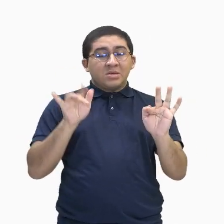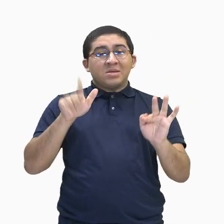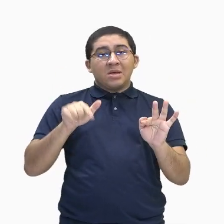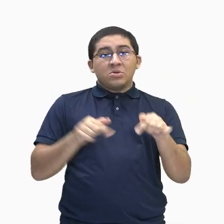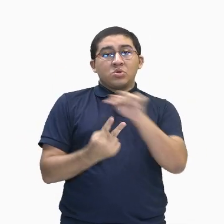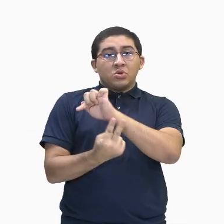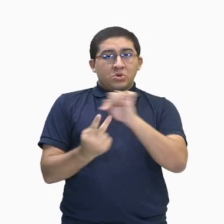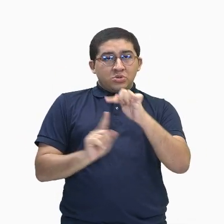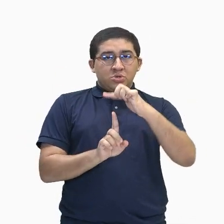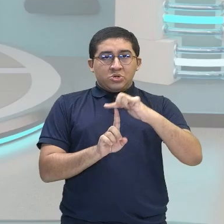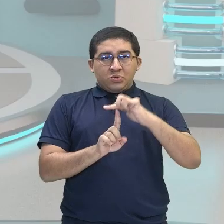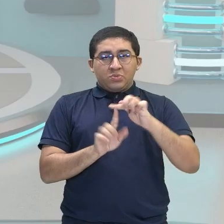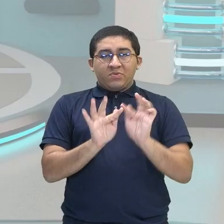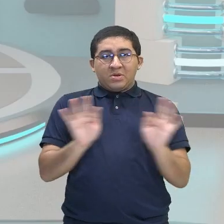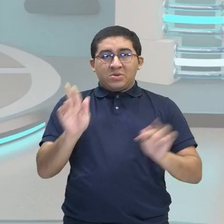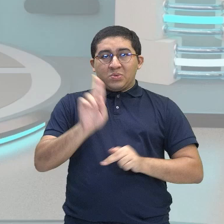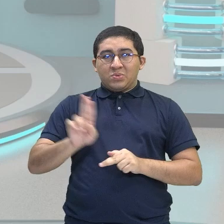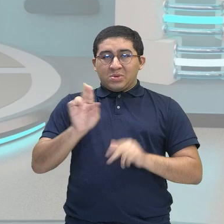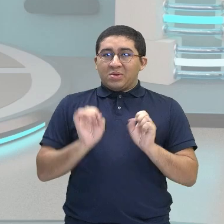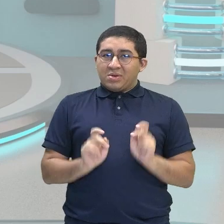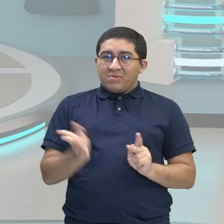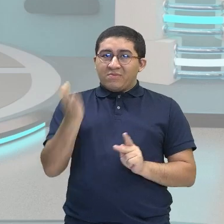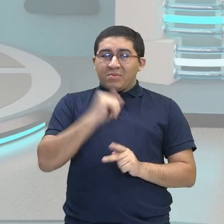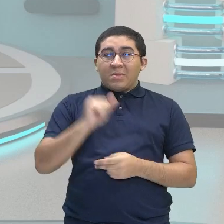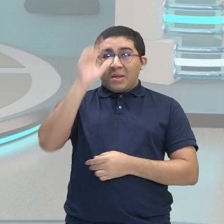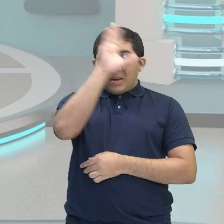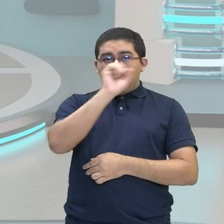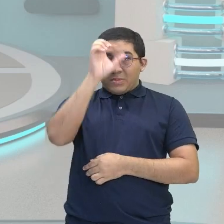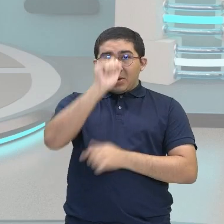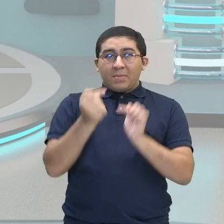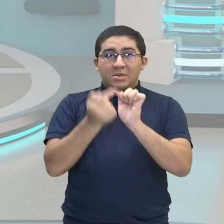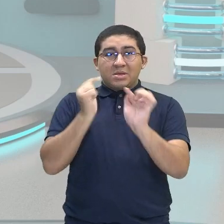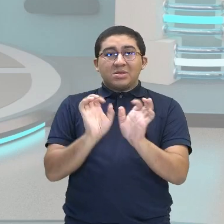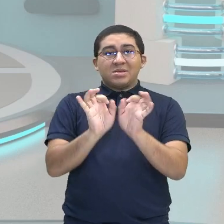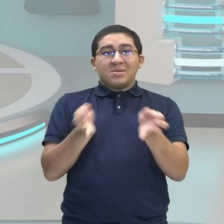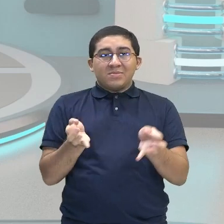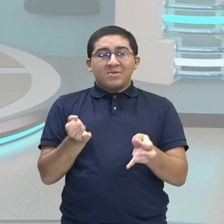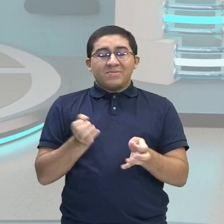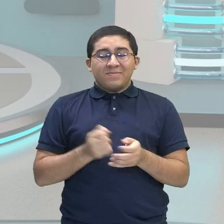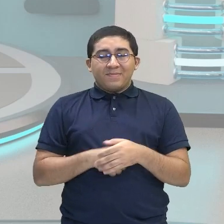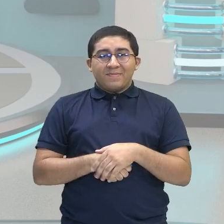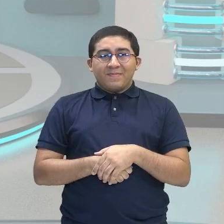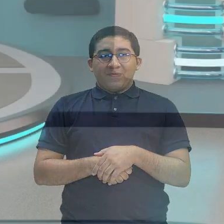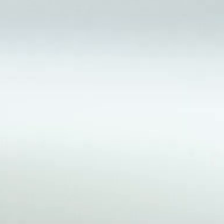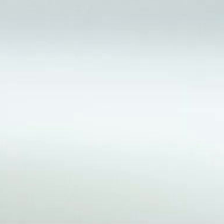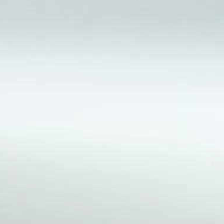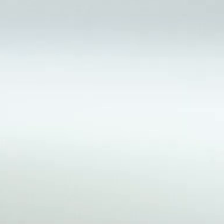e interrogativa. Então vamos aprender aí o passado simples e contínuo. Let's go!